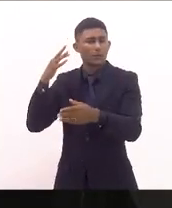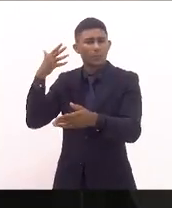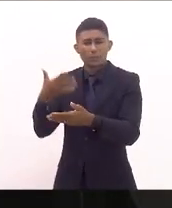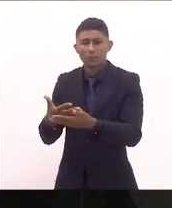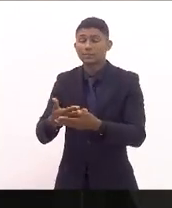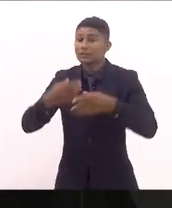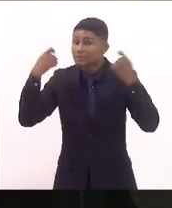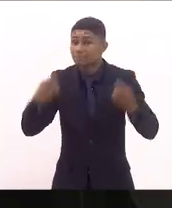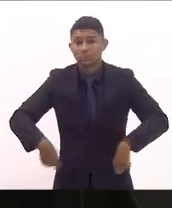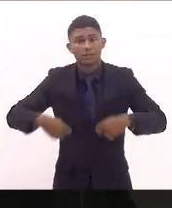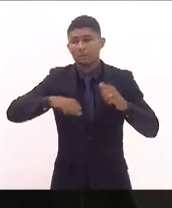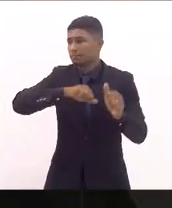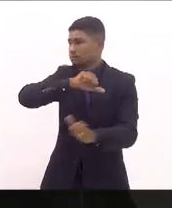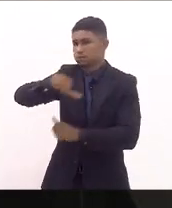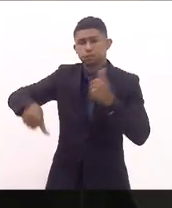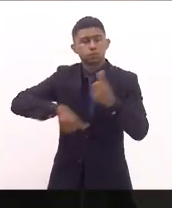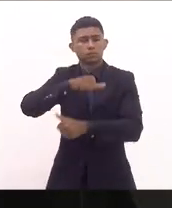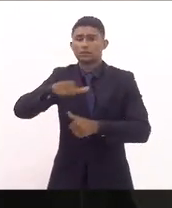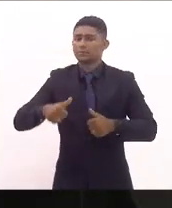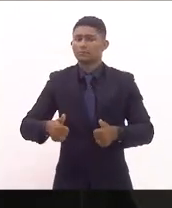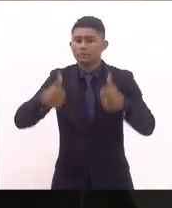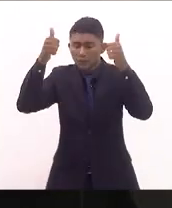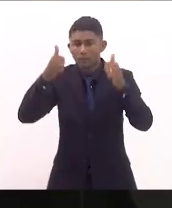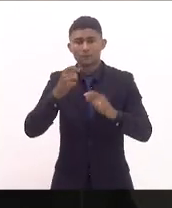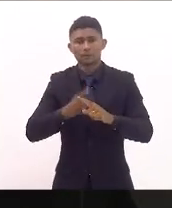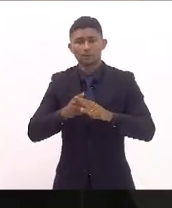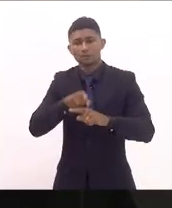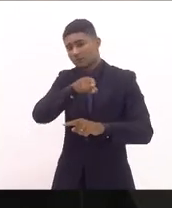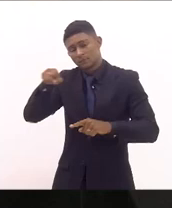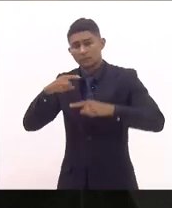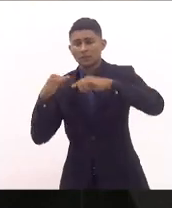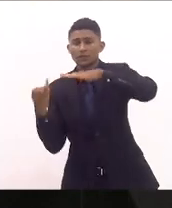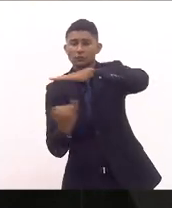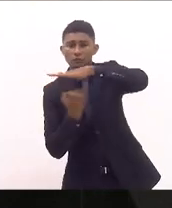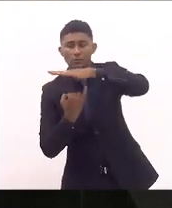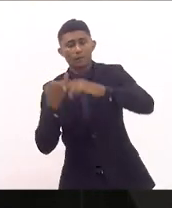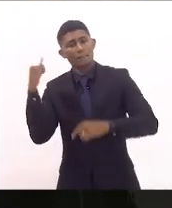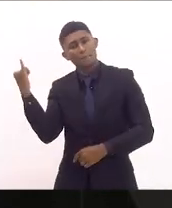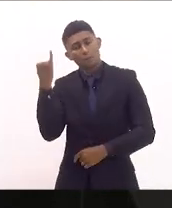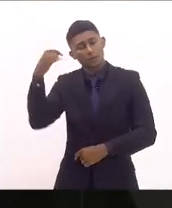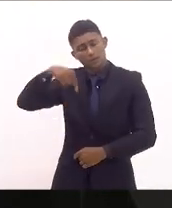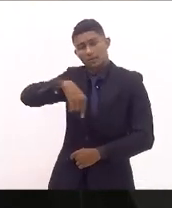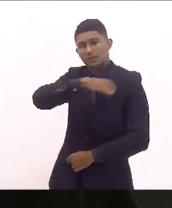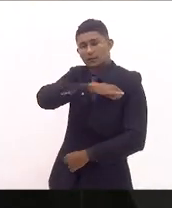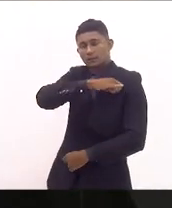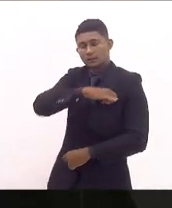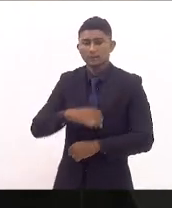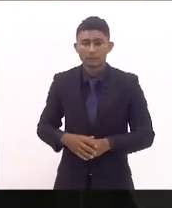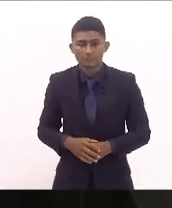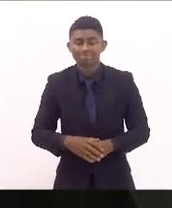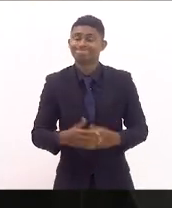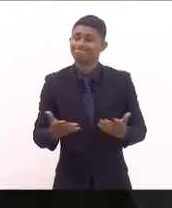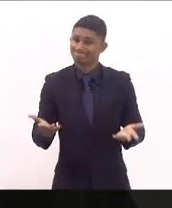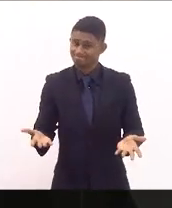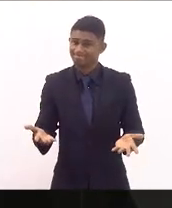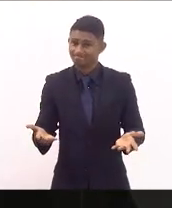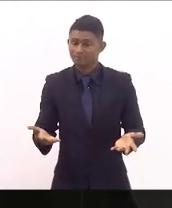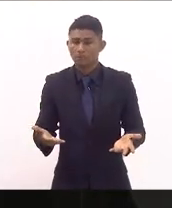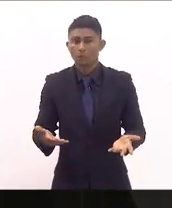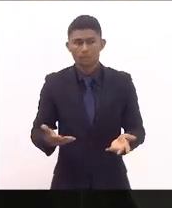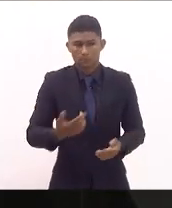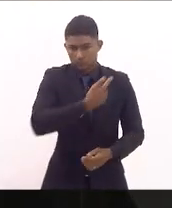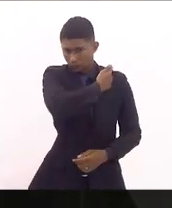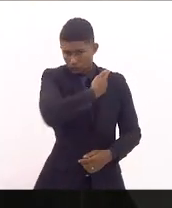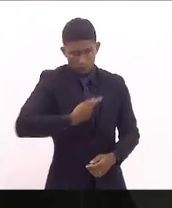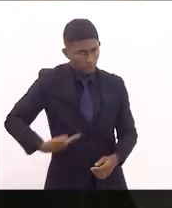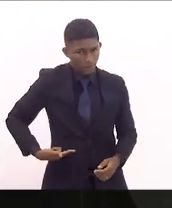que ser modificada a Faetec é uma instituição estratégica para o estado do Rio de Janeiro um governo que queira